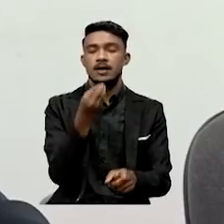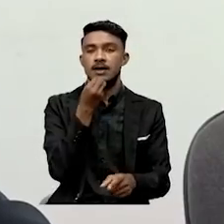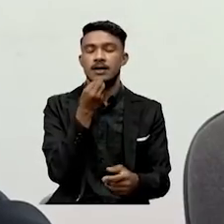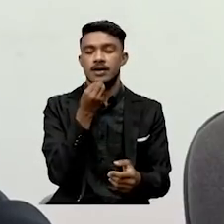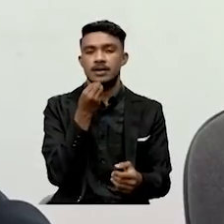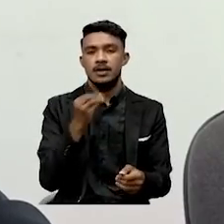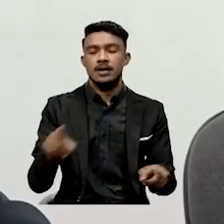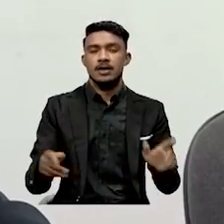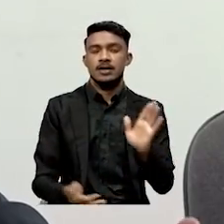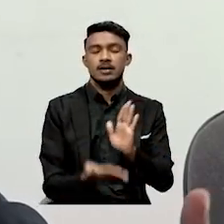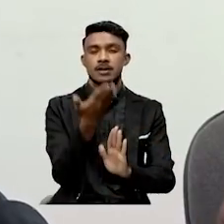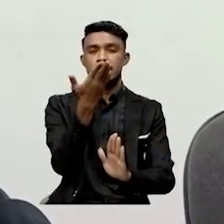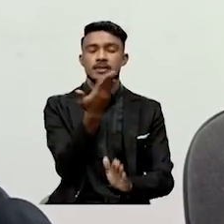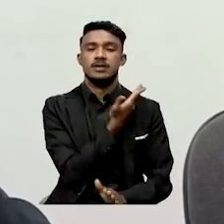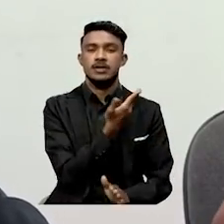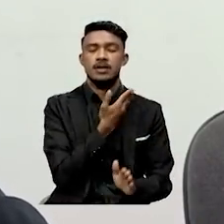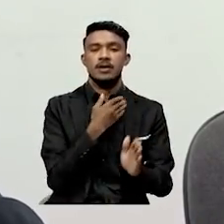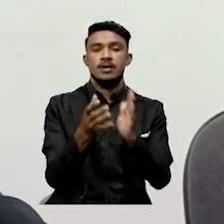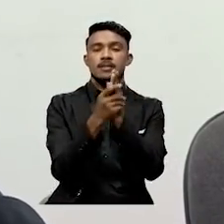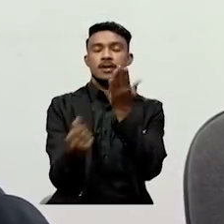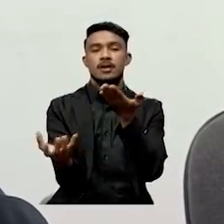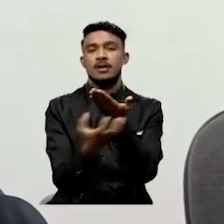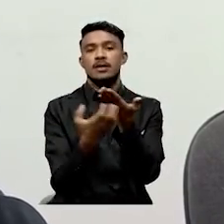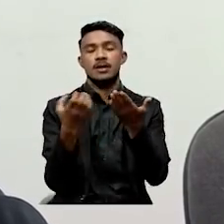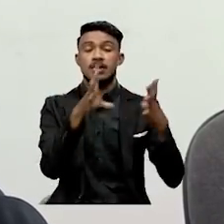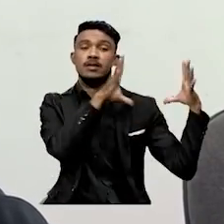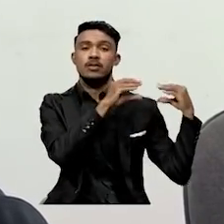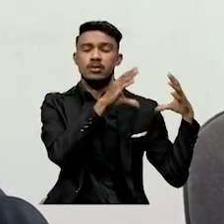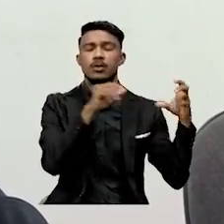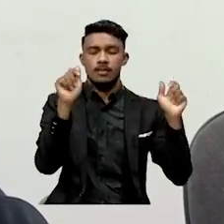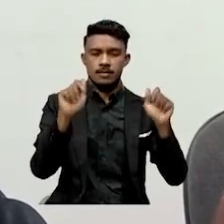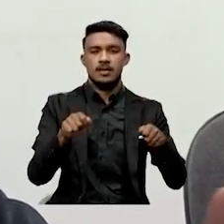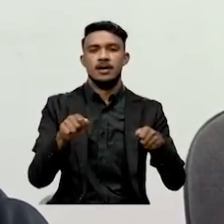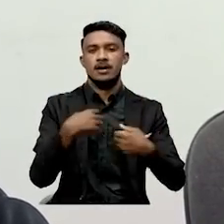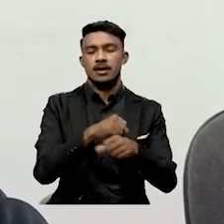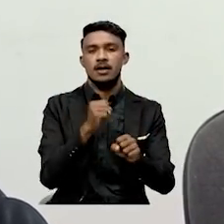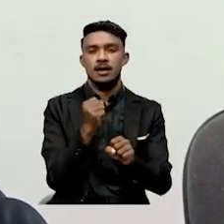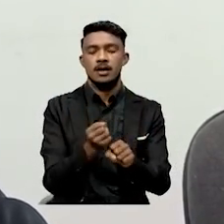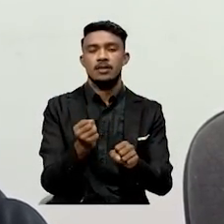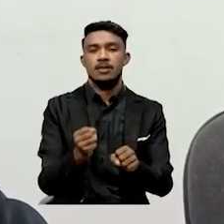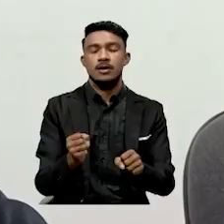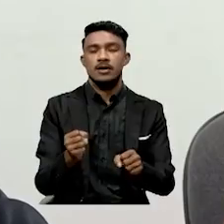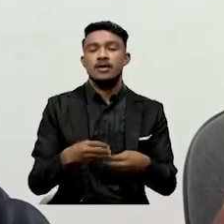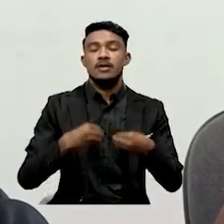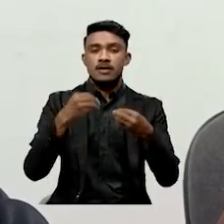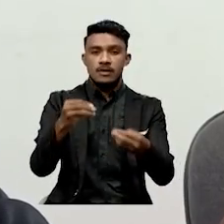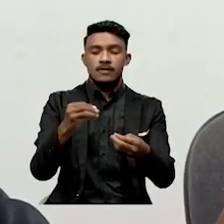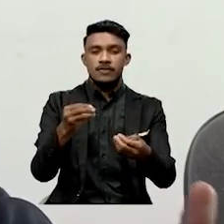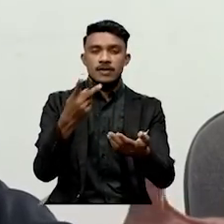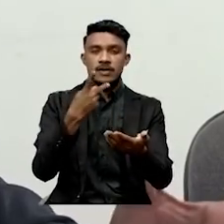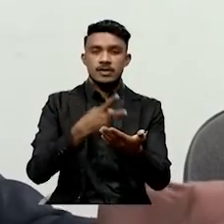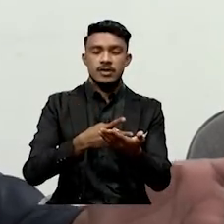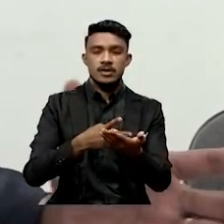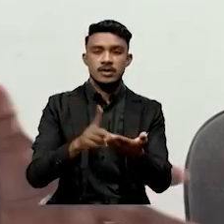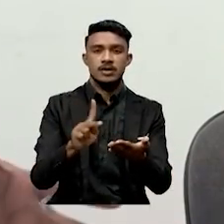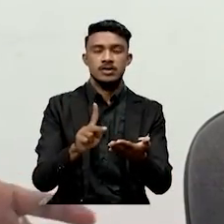mina nu, tem se for, por exemplo, a AMIF apelo para subsídio para a produção. Subsídio da produção, lá